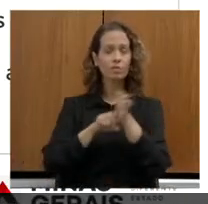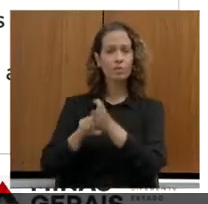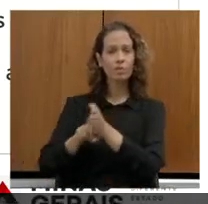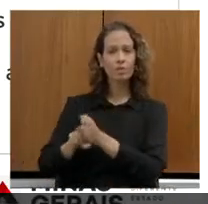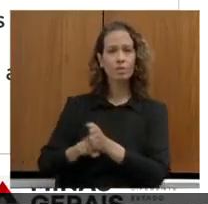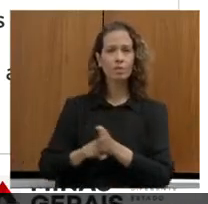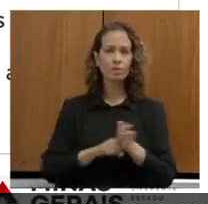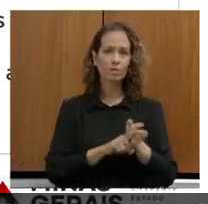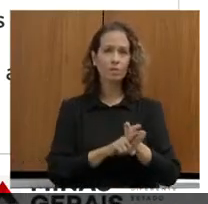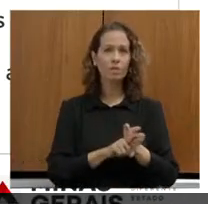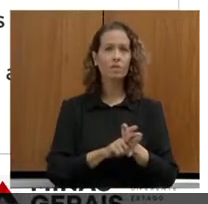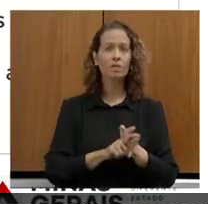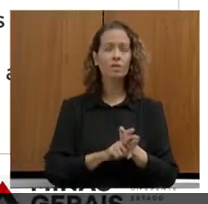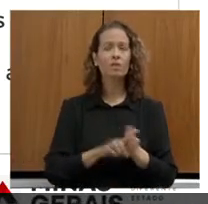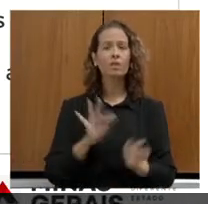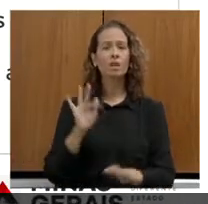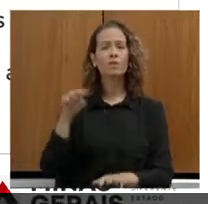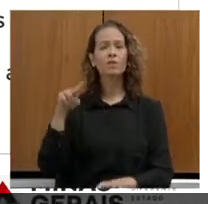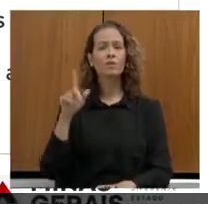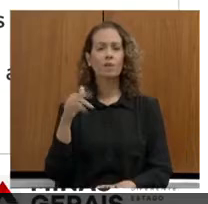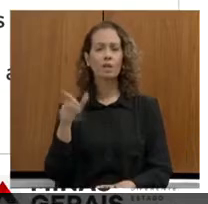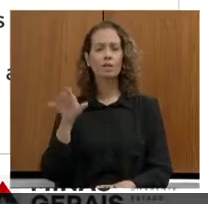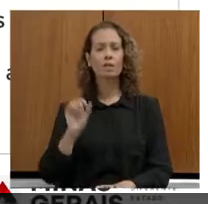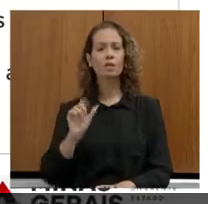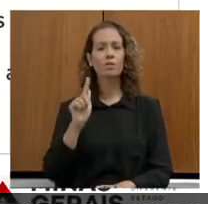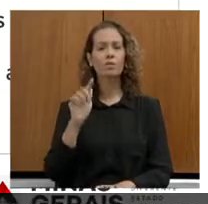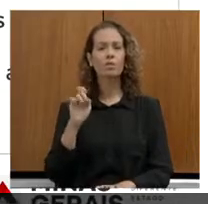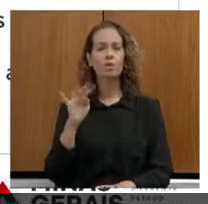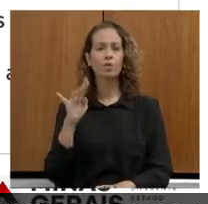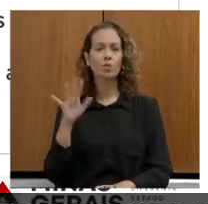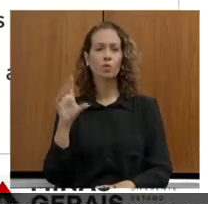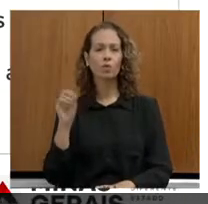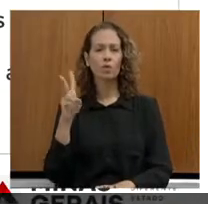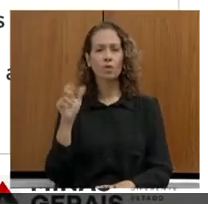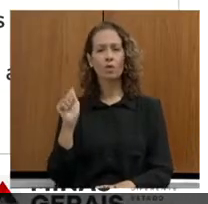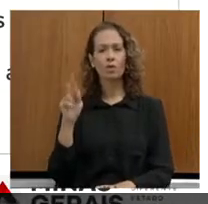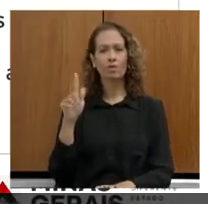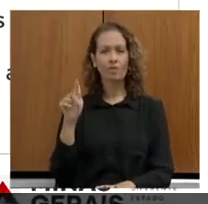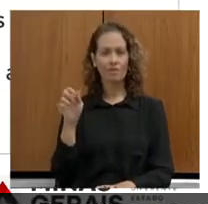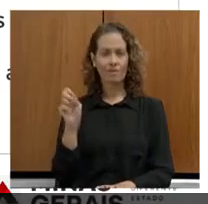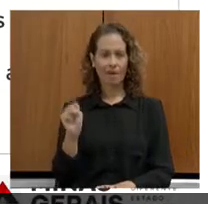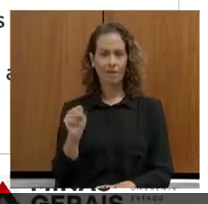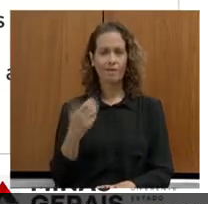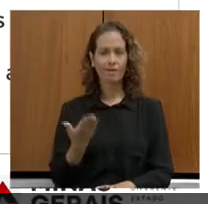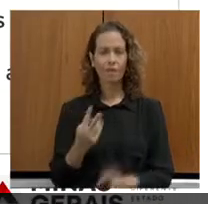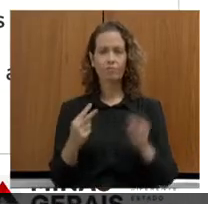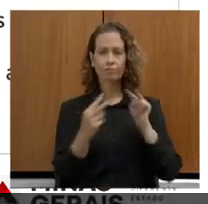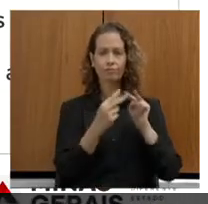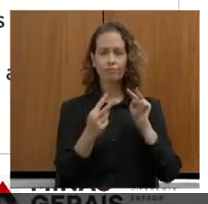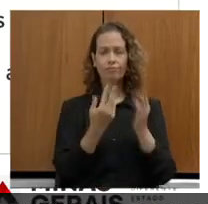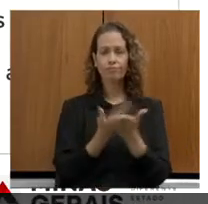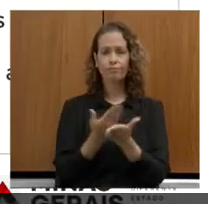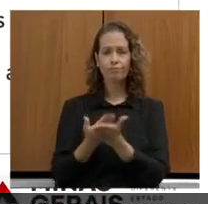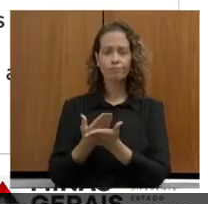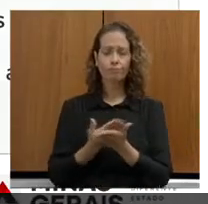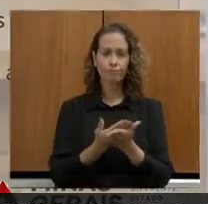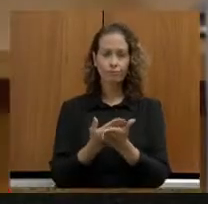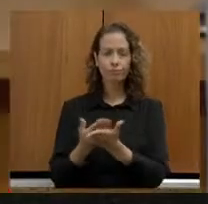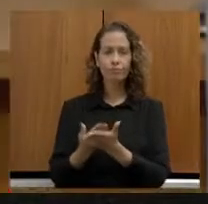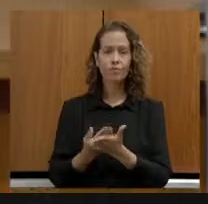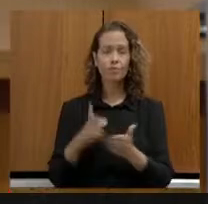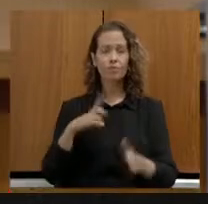da Fundação Getulio Vargas como sendo uma das educações remotas que tiveram a despeito de toda a dificuldade é